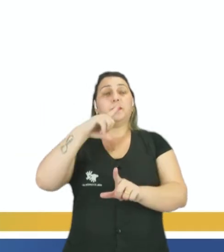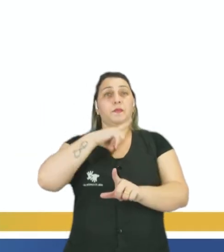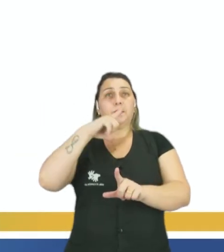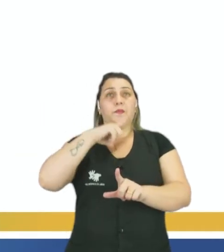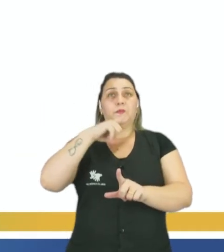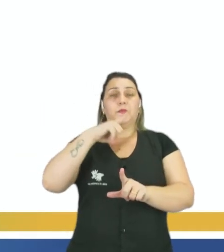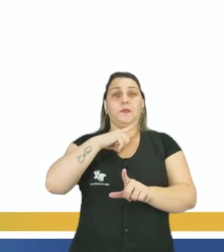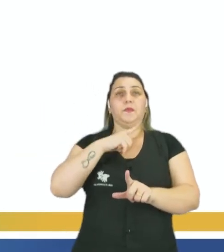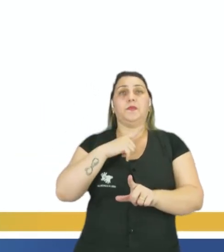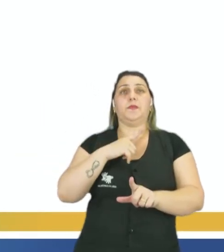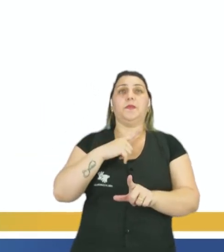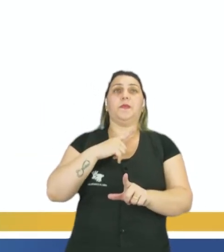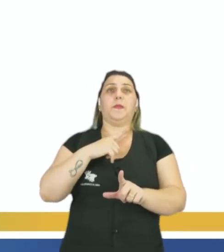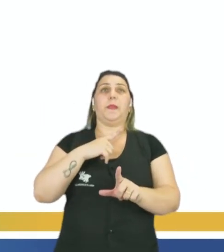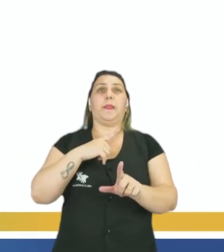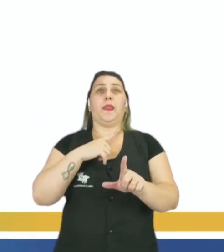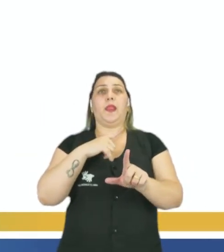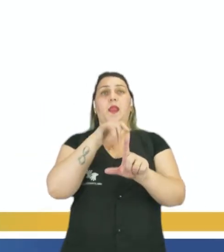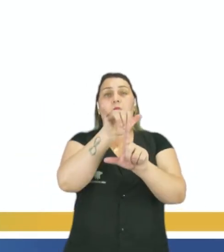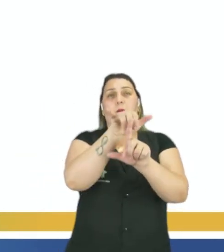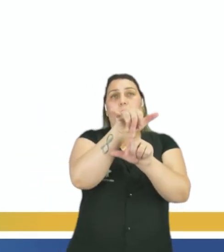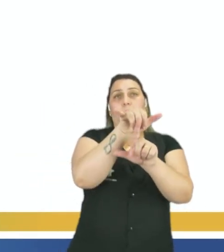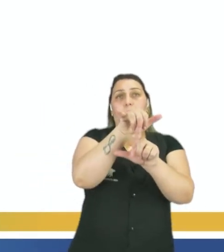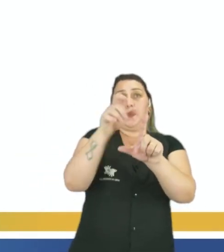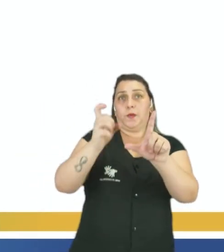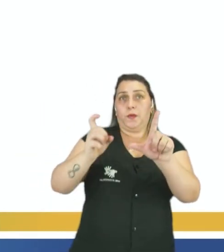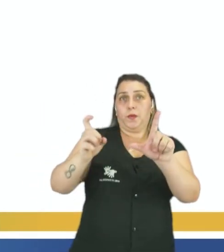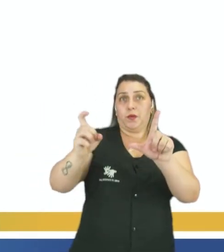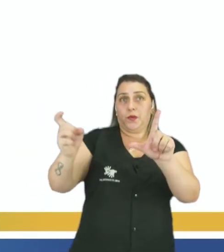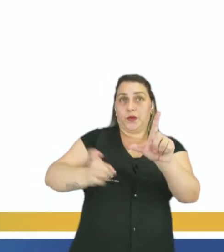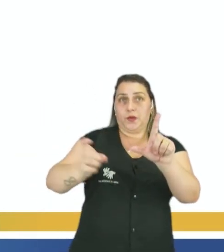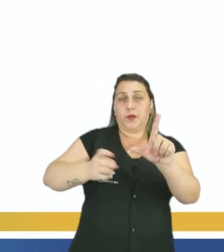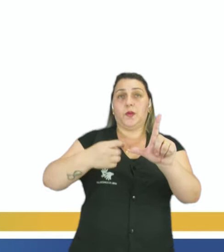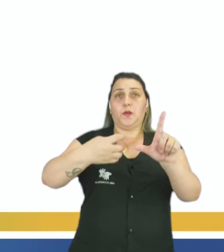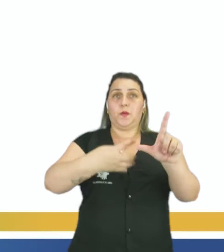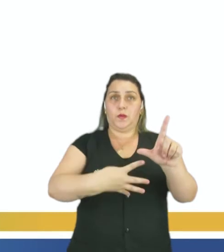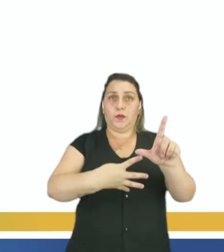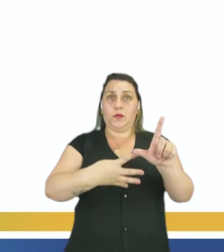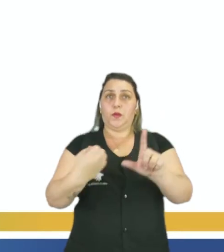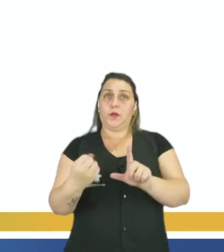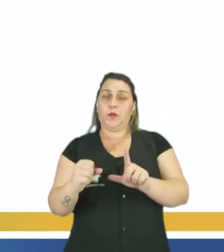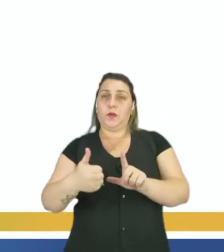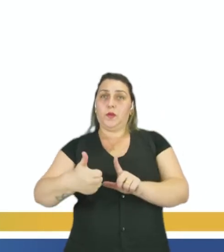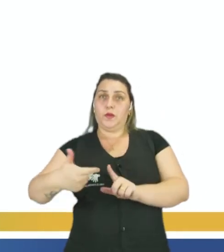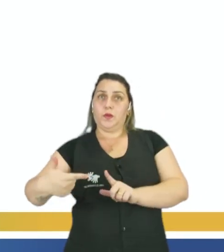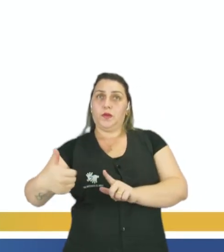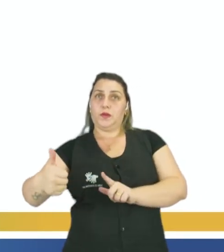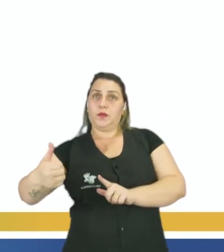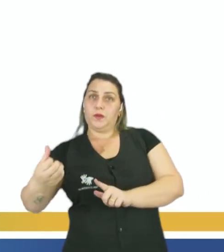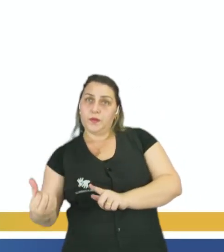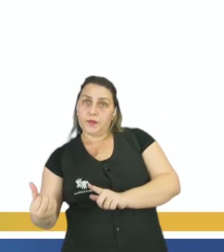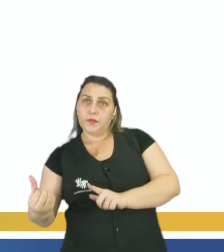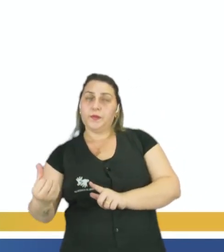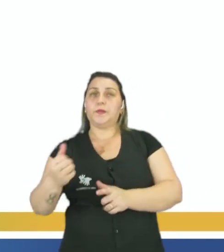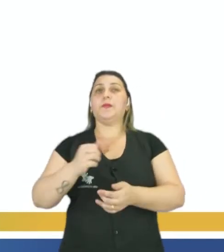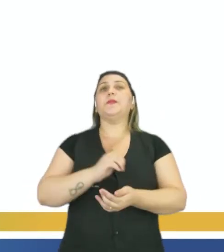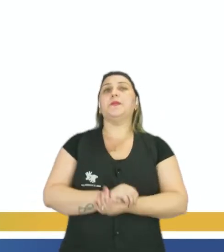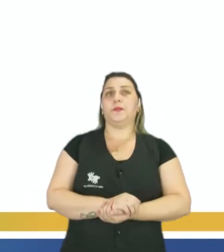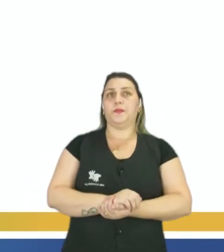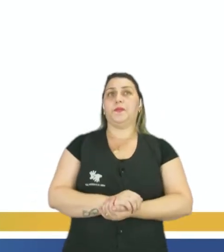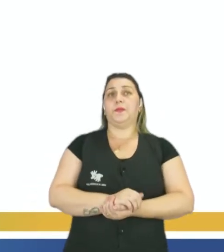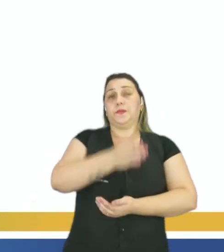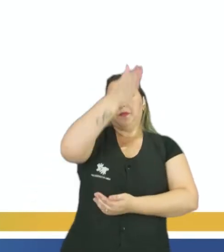temos no eixo do x os valores 4, 8, 12 e